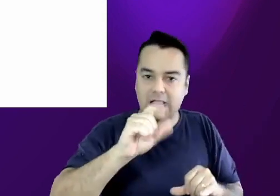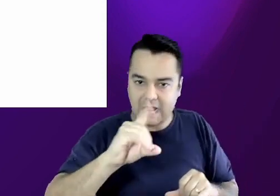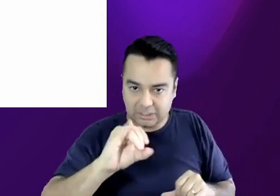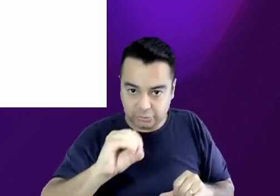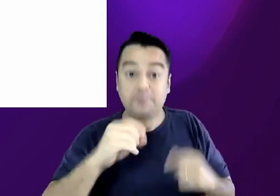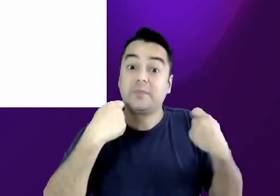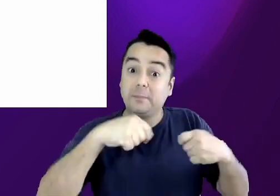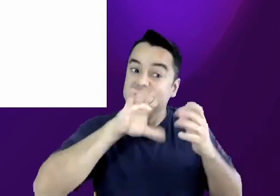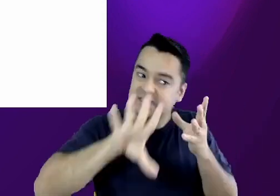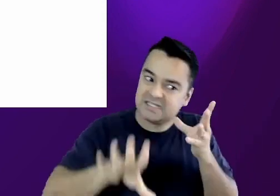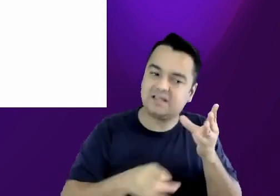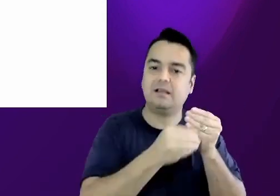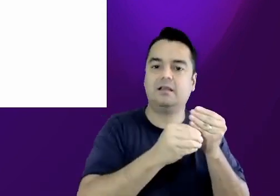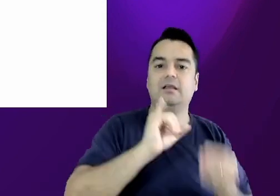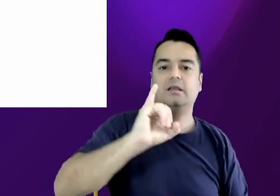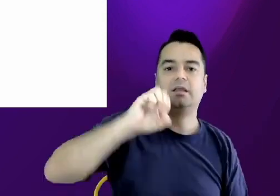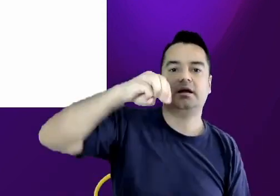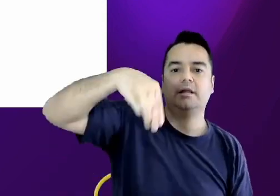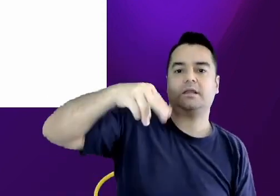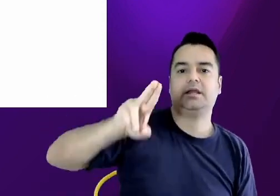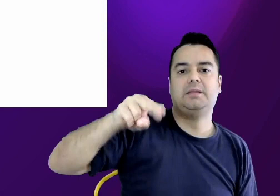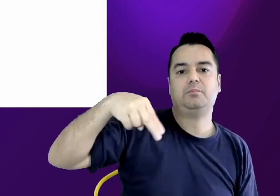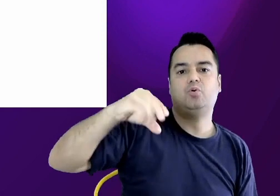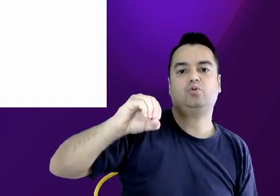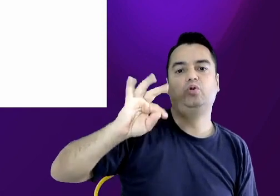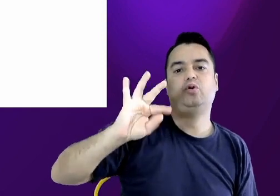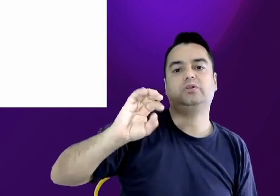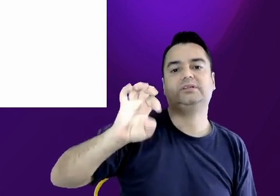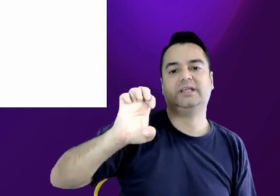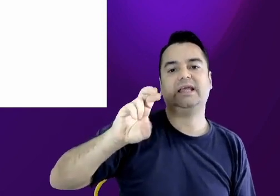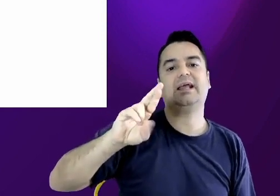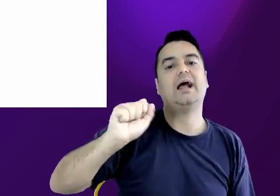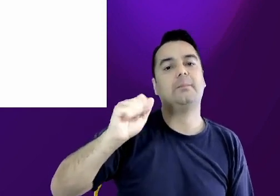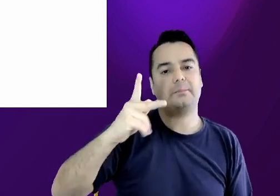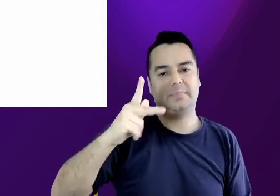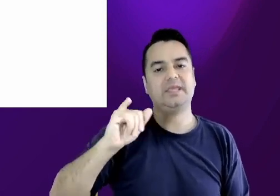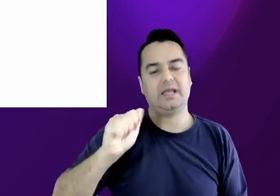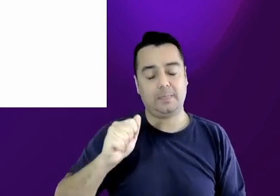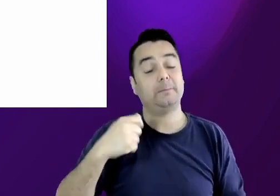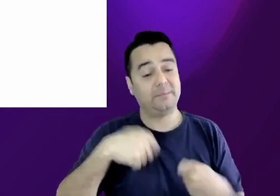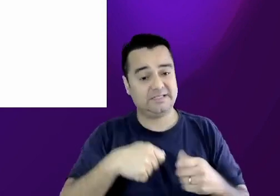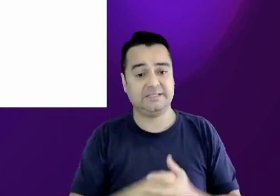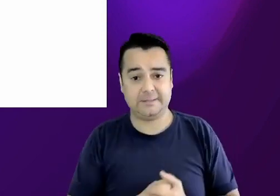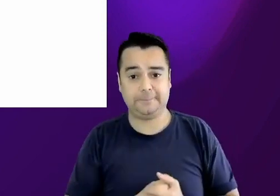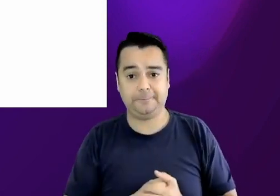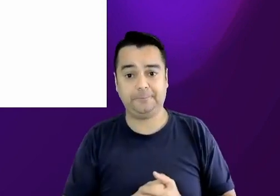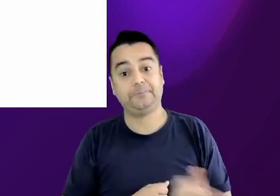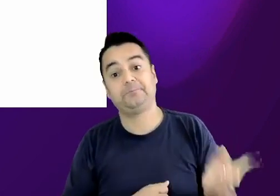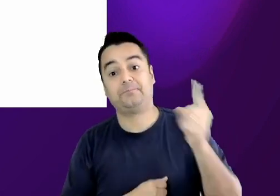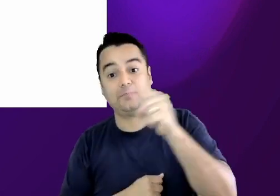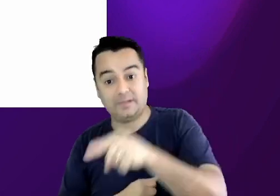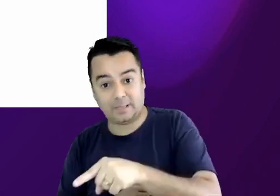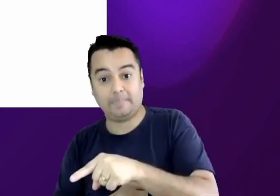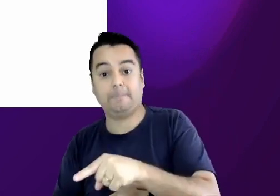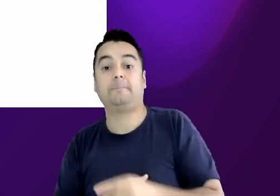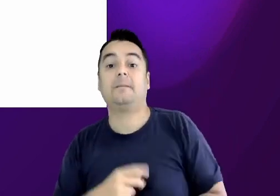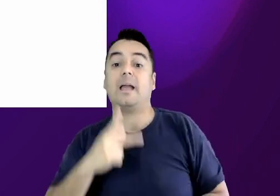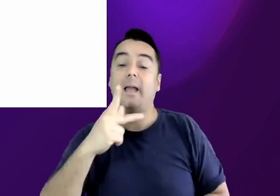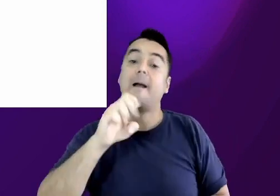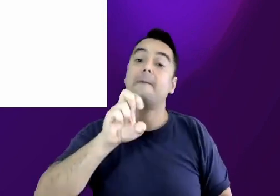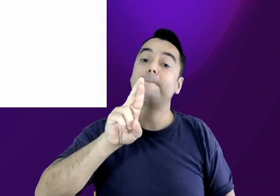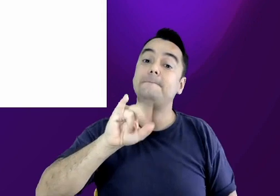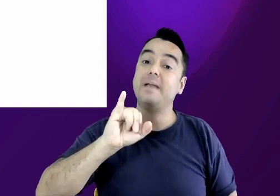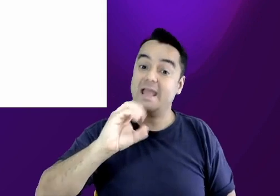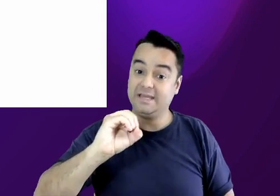imunoterapia adjuvante com ganho de sobrevida livre de recorrência. A quimioterapia perioperatória é